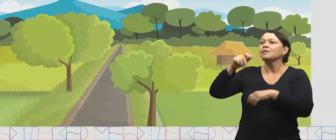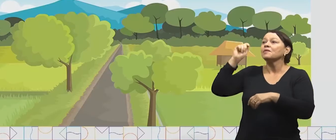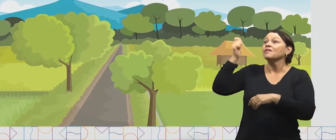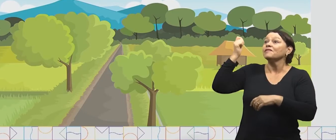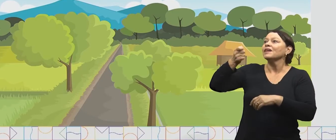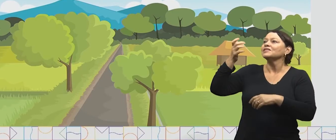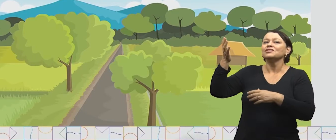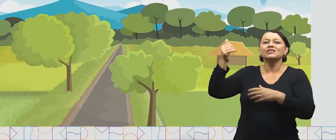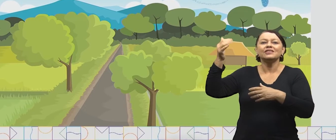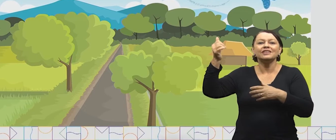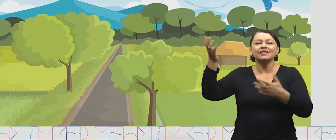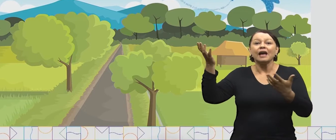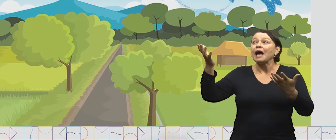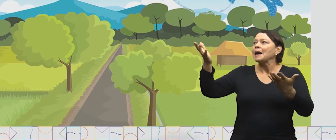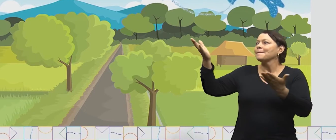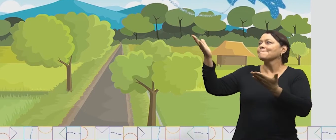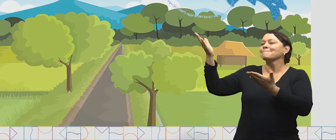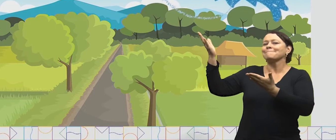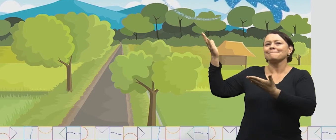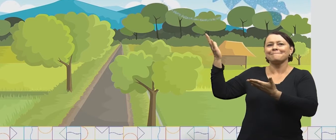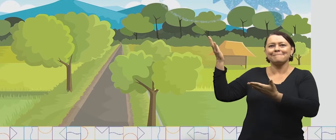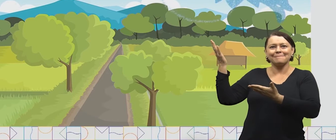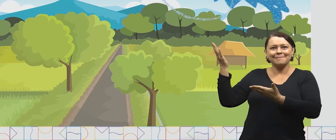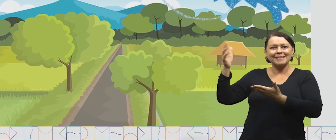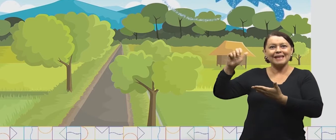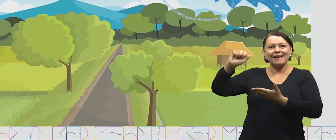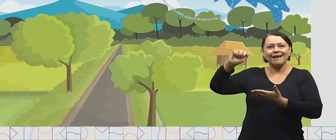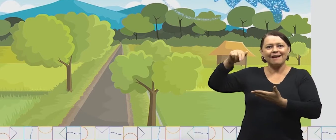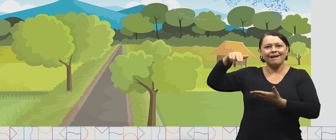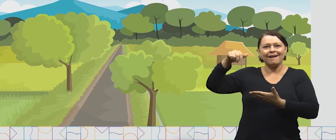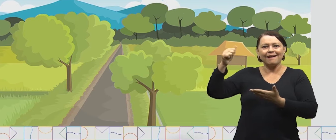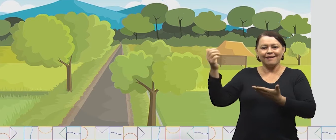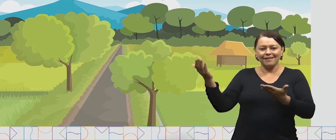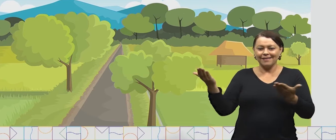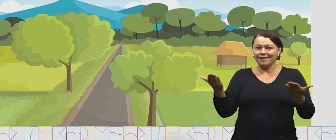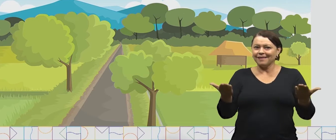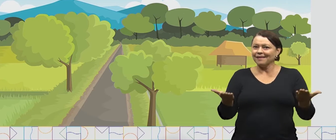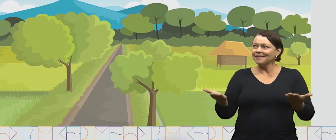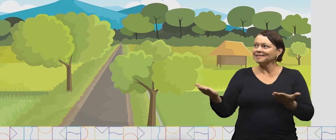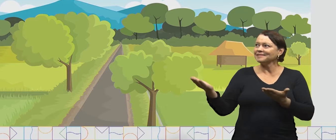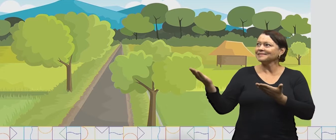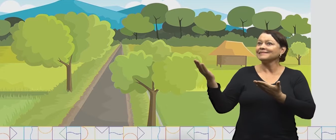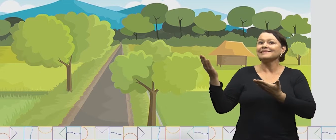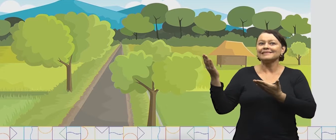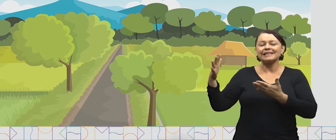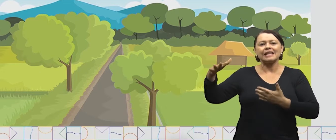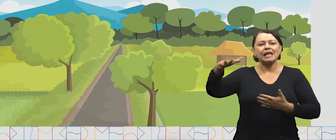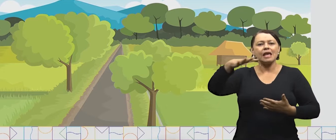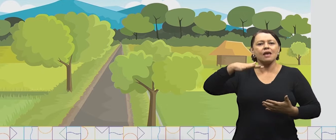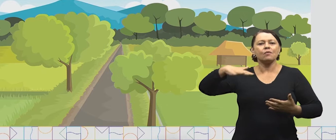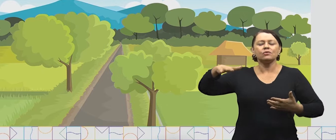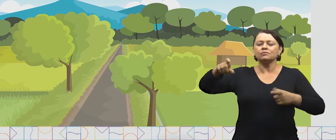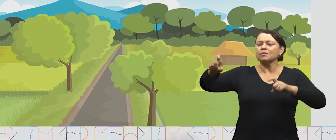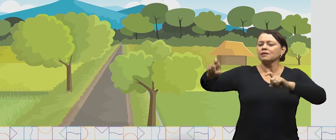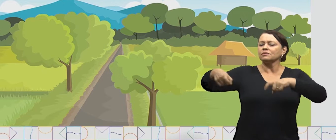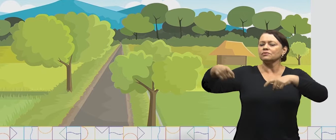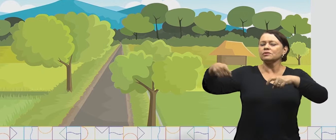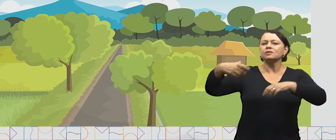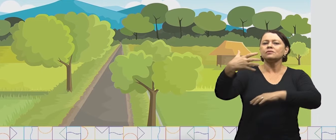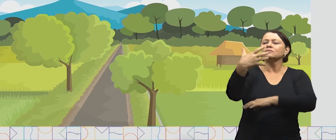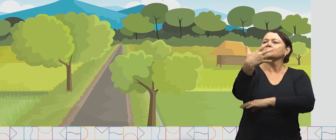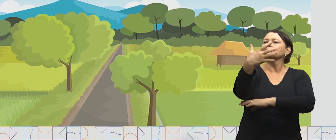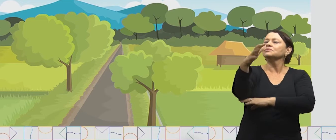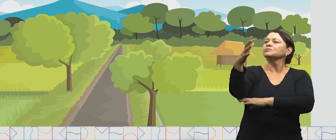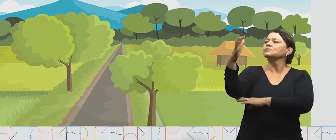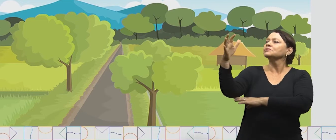Fadinha! Uau! A Fadinha Ana nos entregou o cenário. Observe que é um espaço rural com árvores